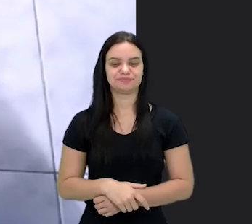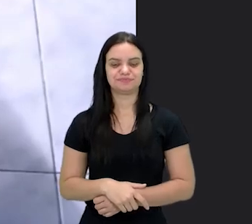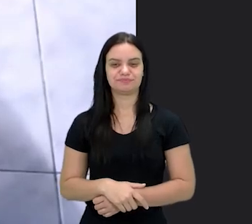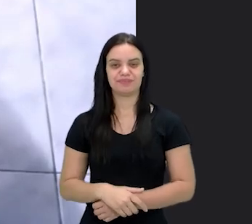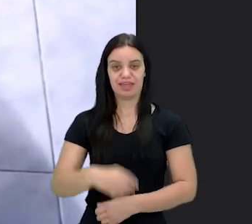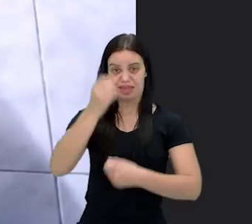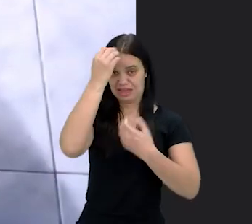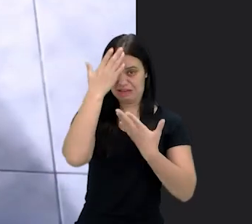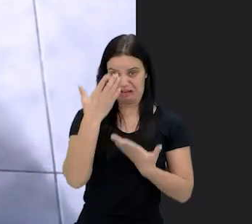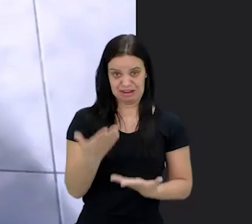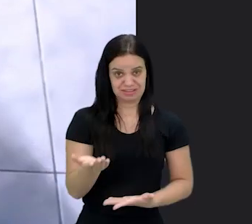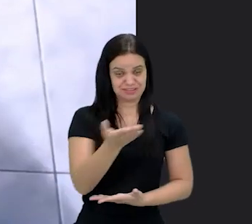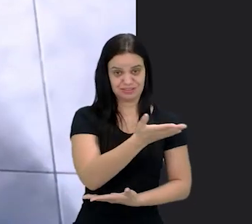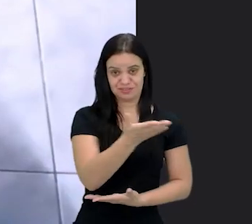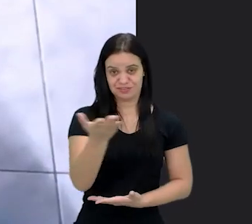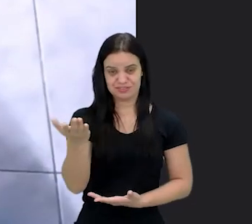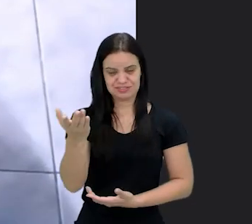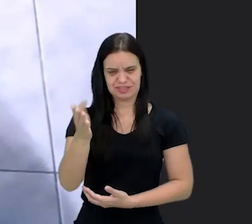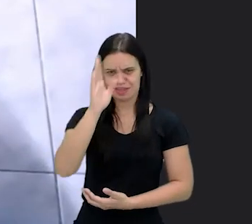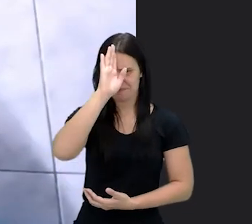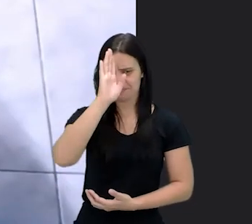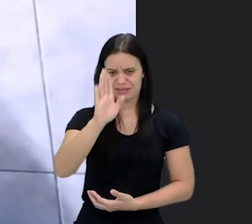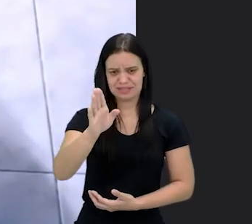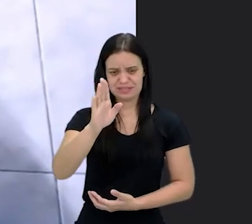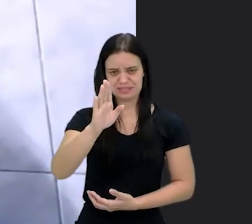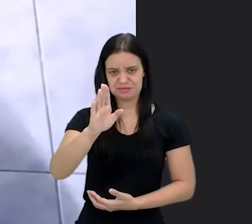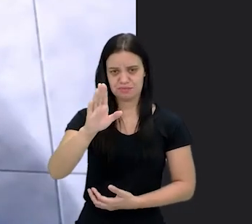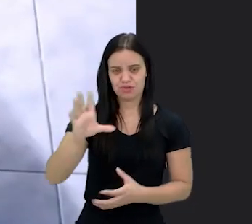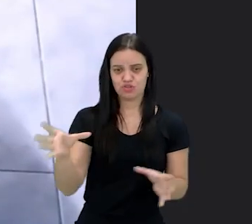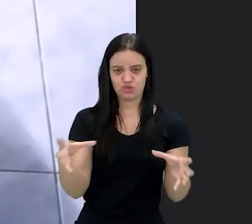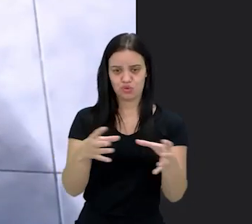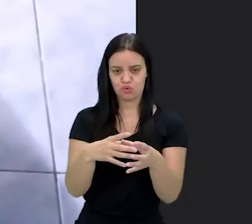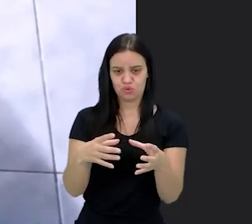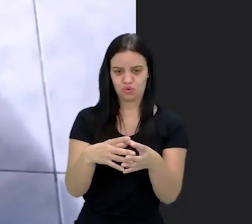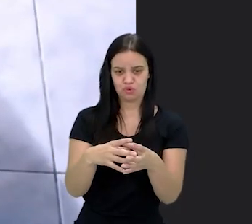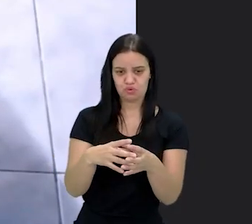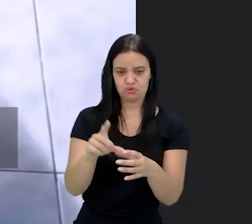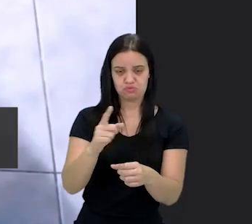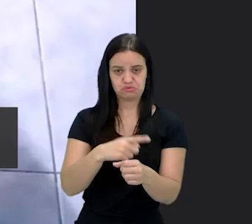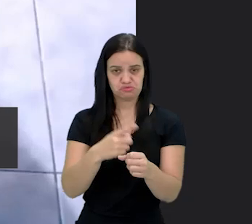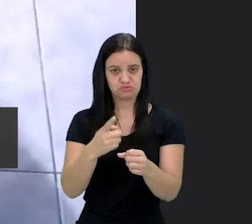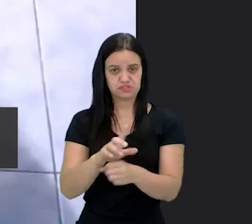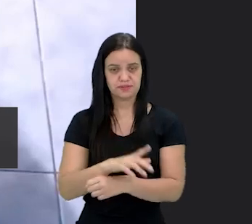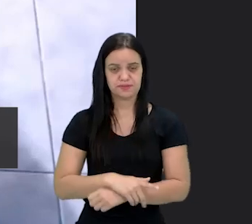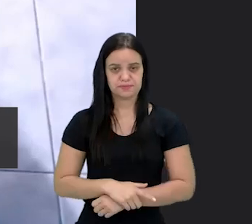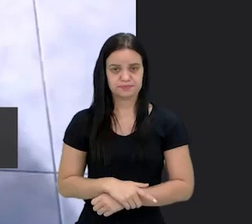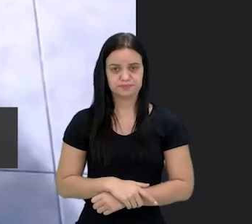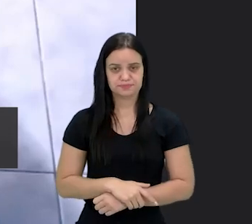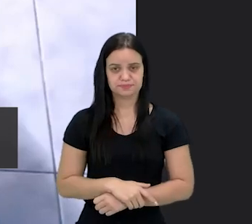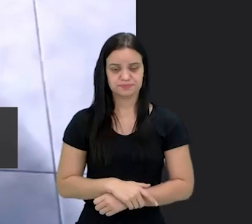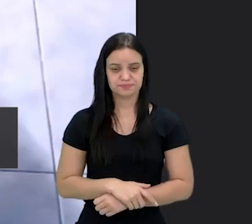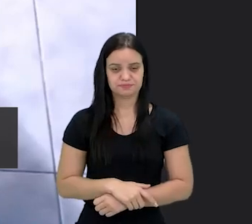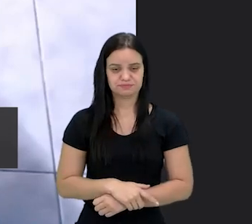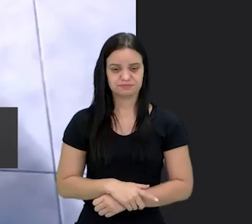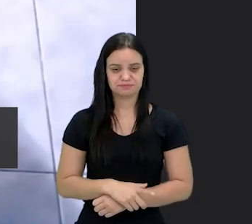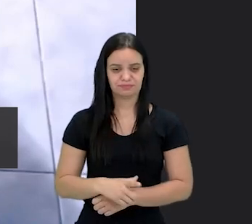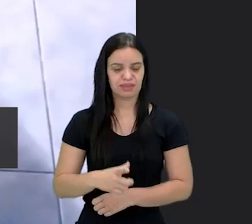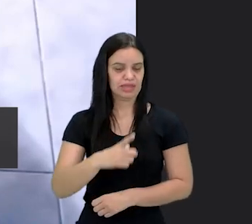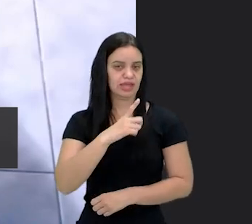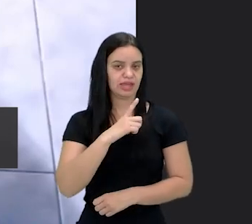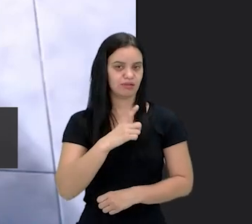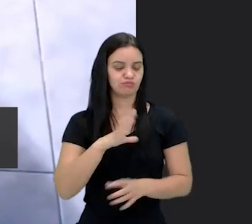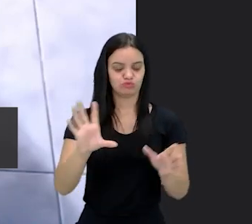Agradecer a todos vocês, agradecer principalmente a equipe gestora da PayPal Divino, que eu